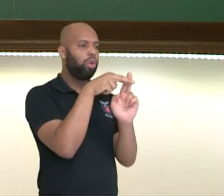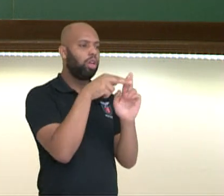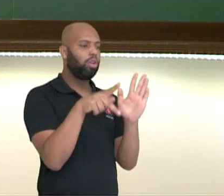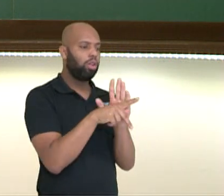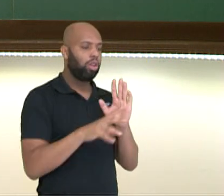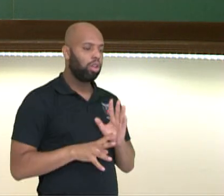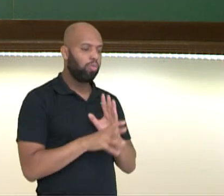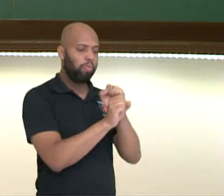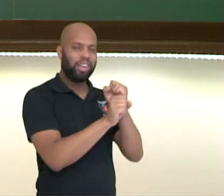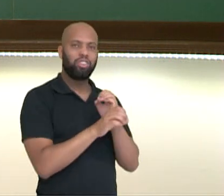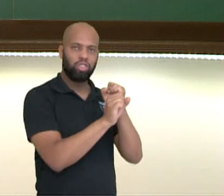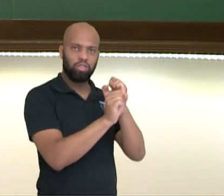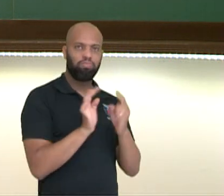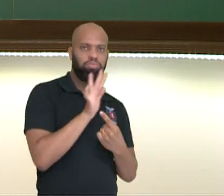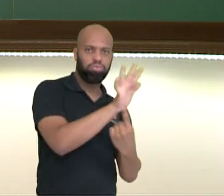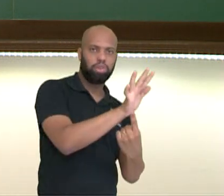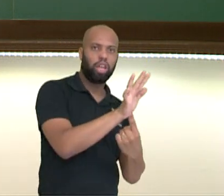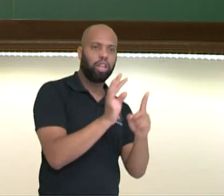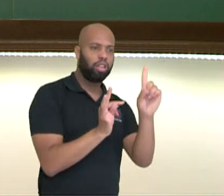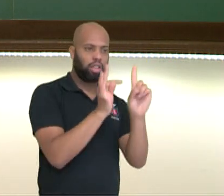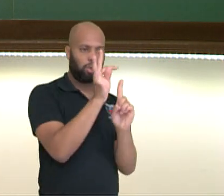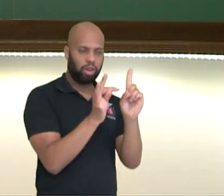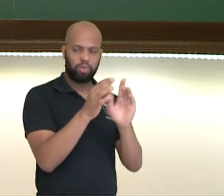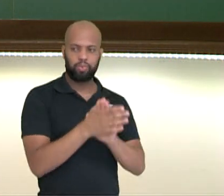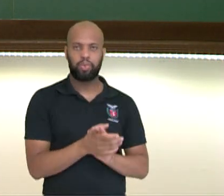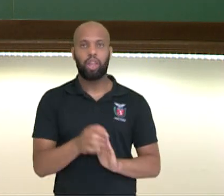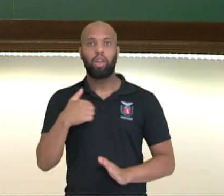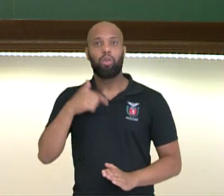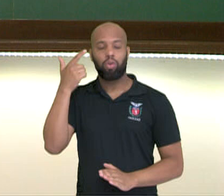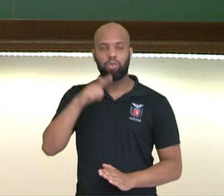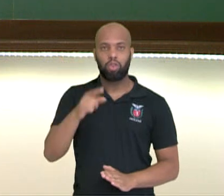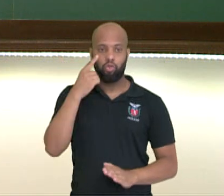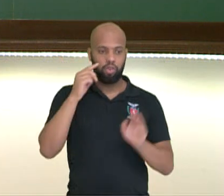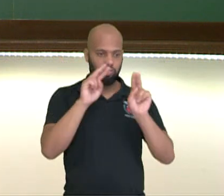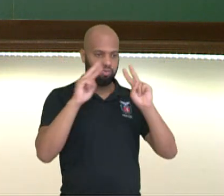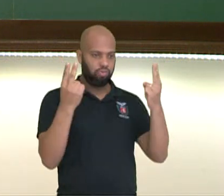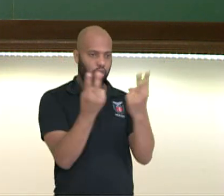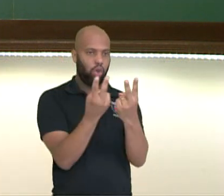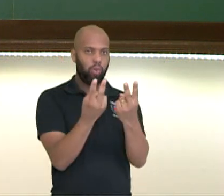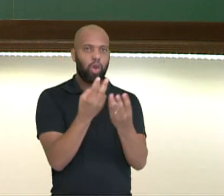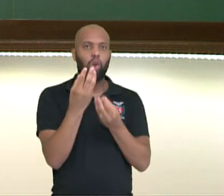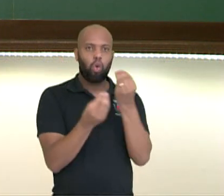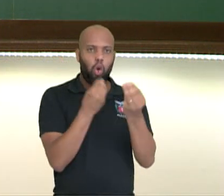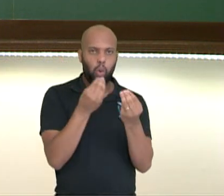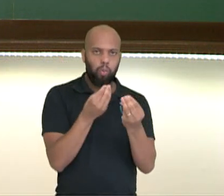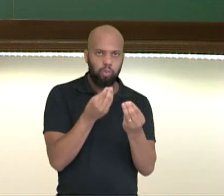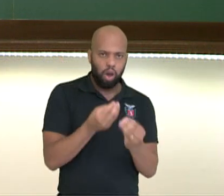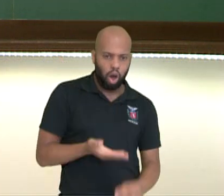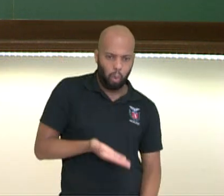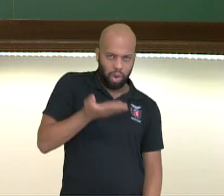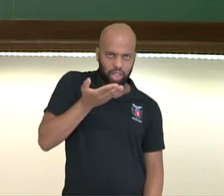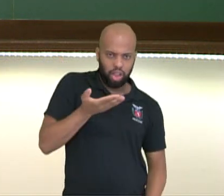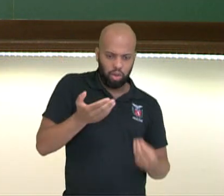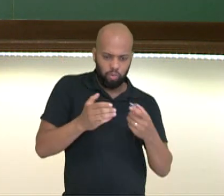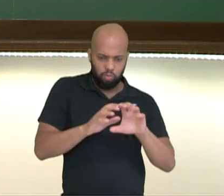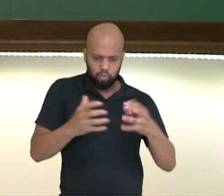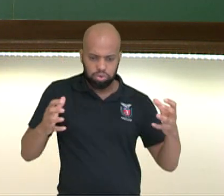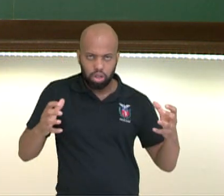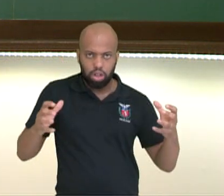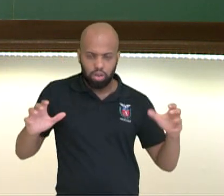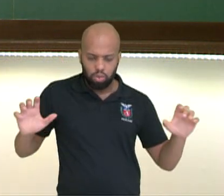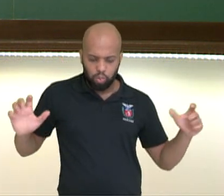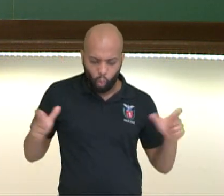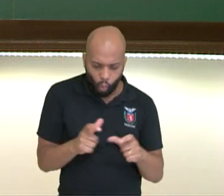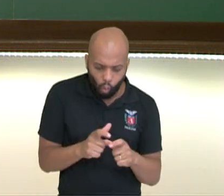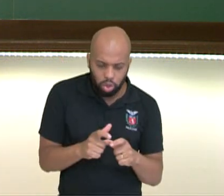temperatura. Tá? Então eu posso analisar o volume, como que ele varia, e dar um nome, uma escala